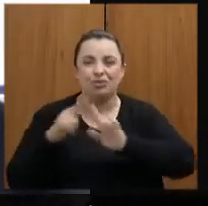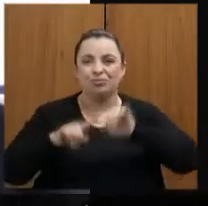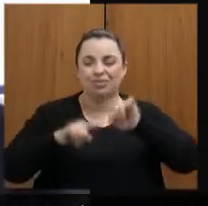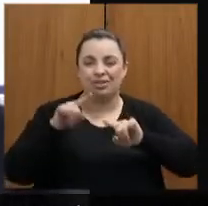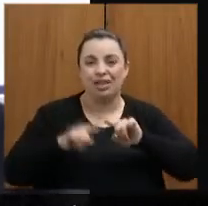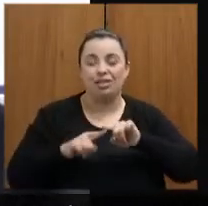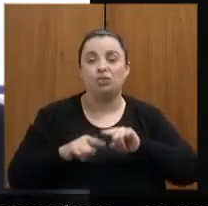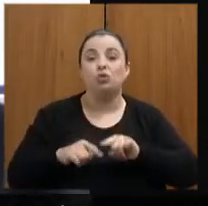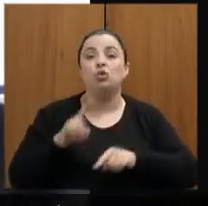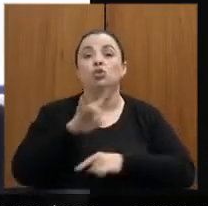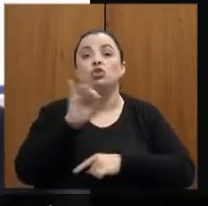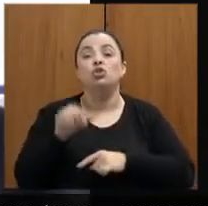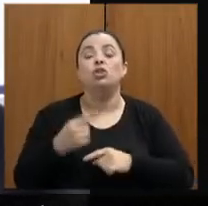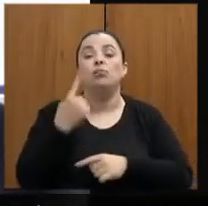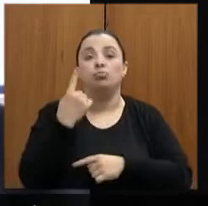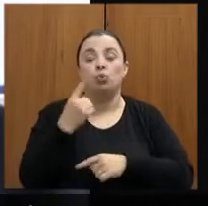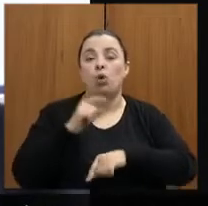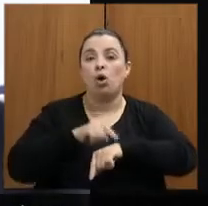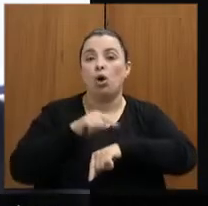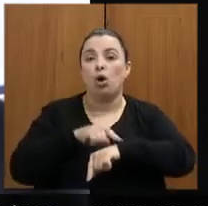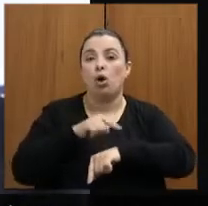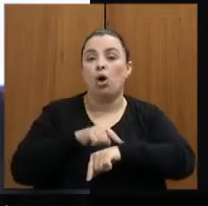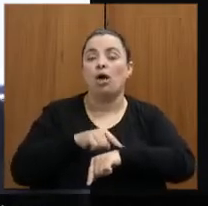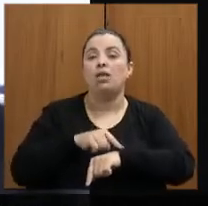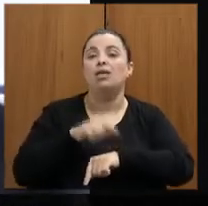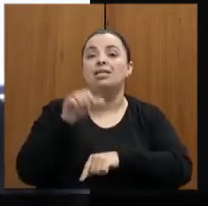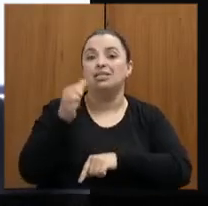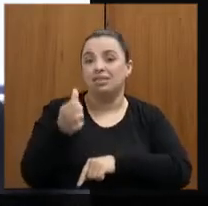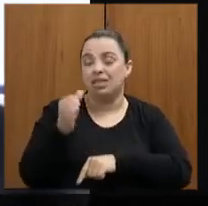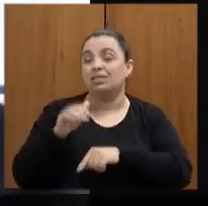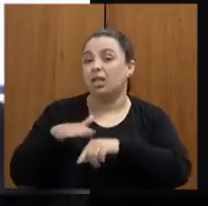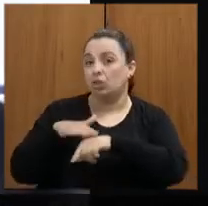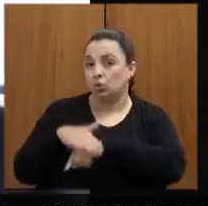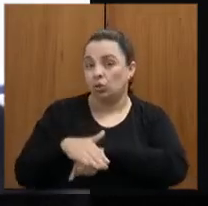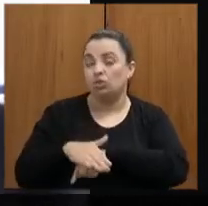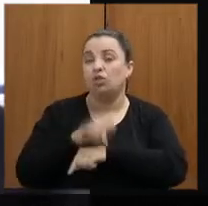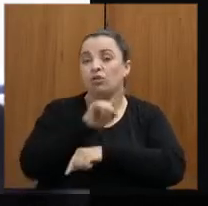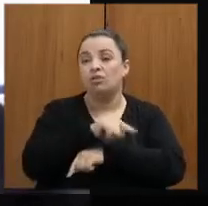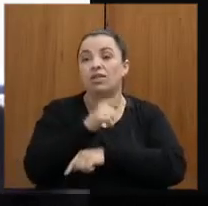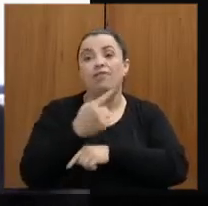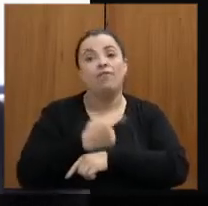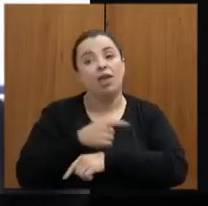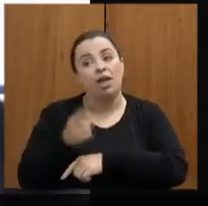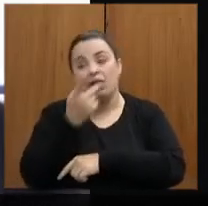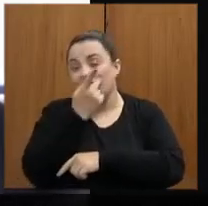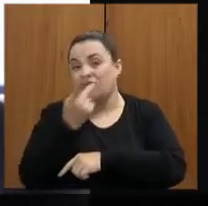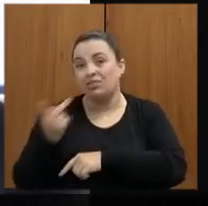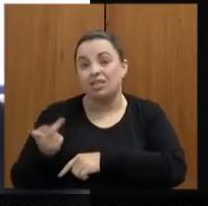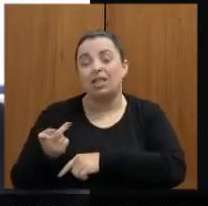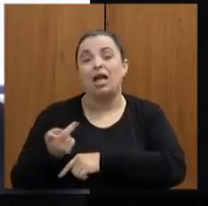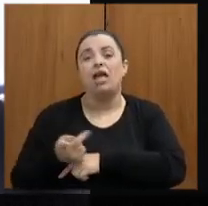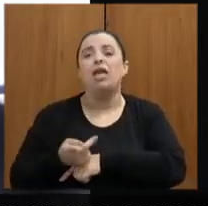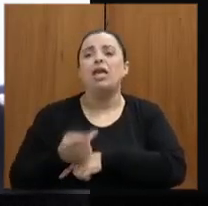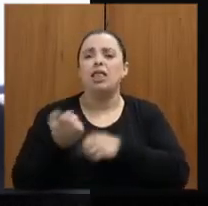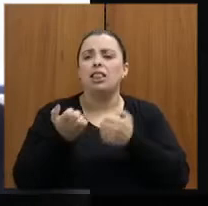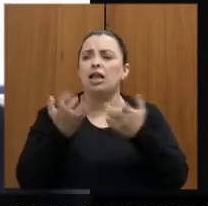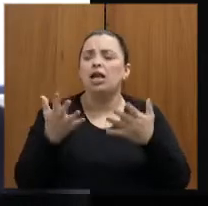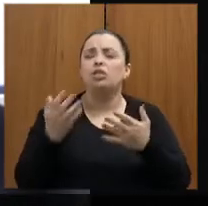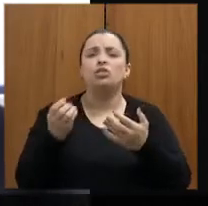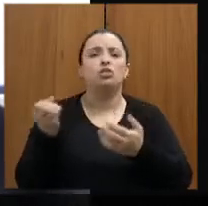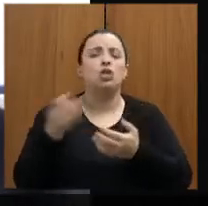que representando o governo né trazendo essas boas notícias principalmente aí dessa reformulação